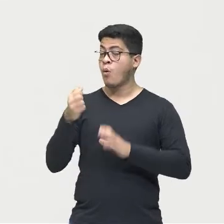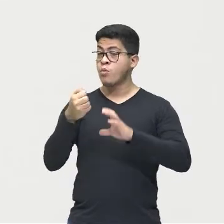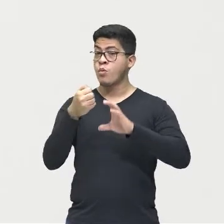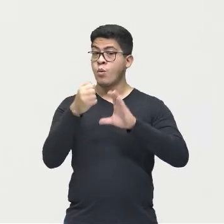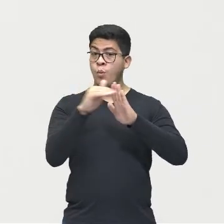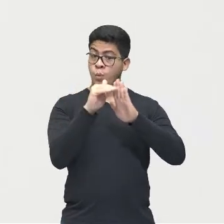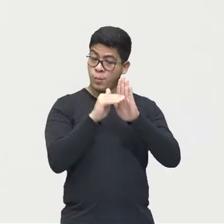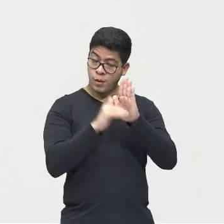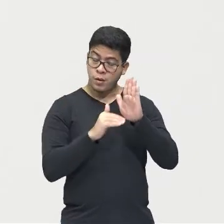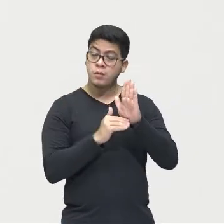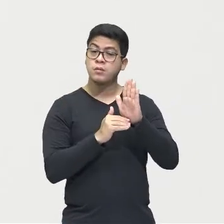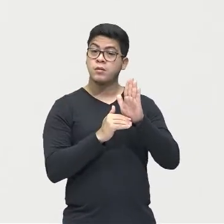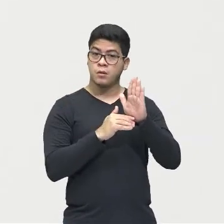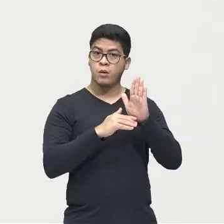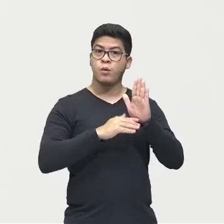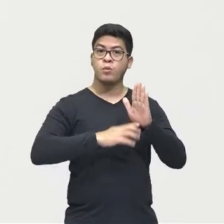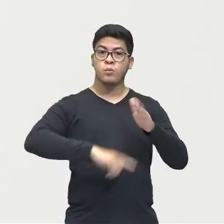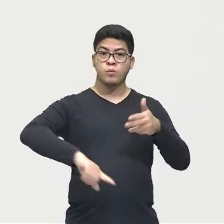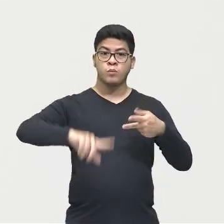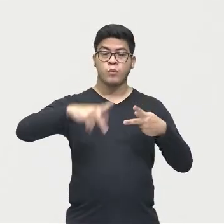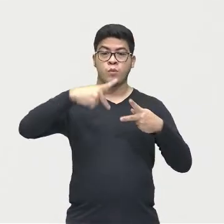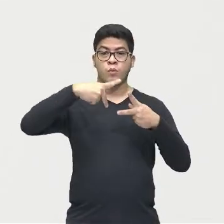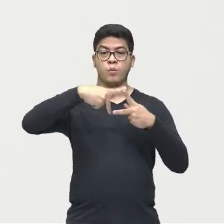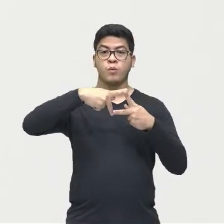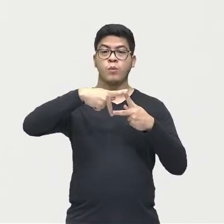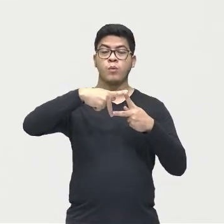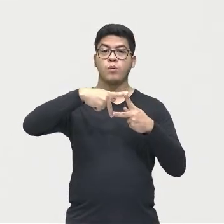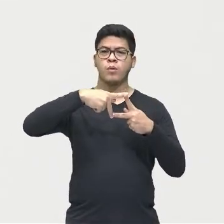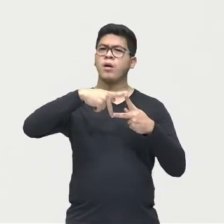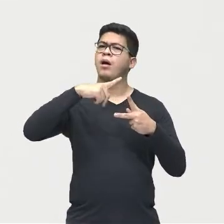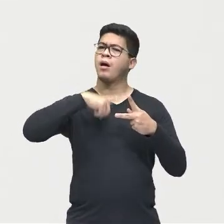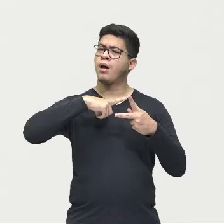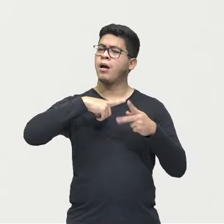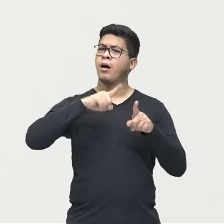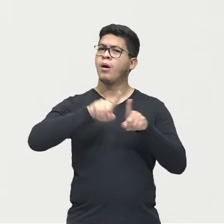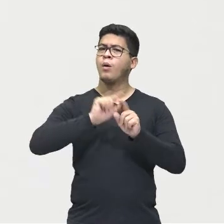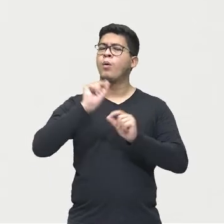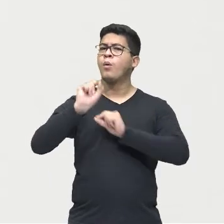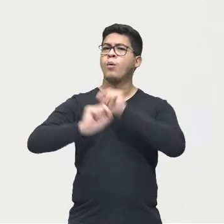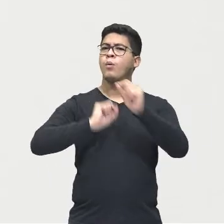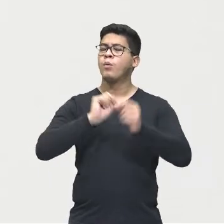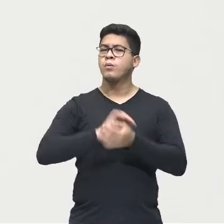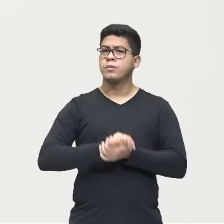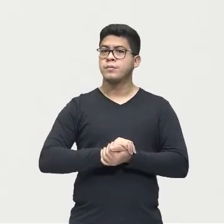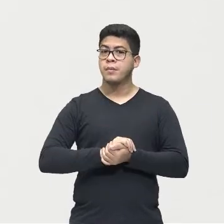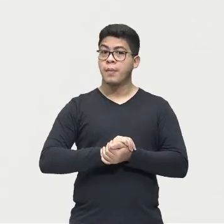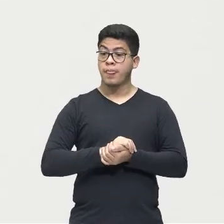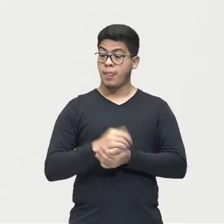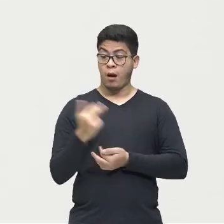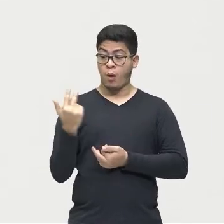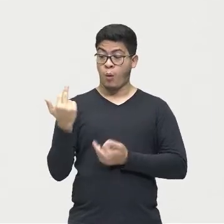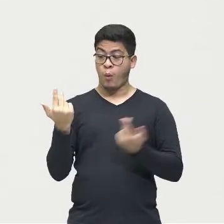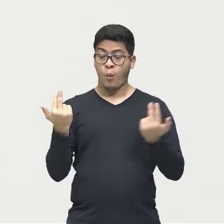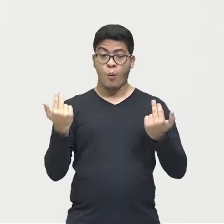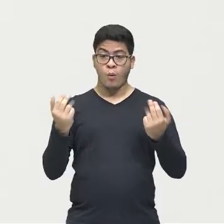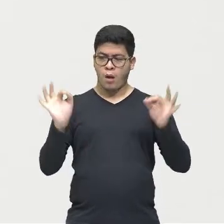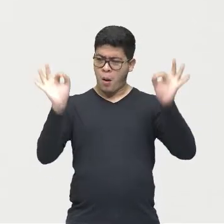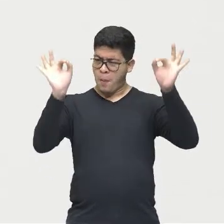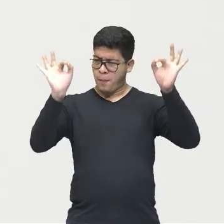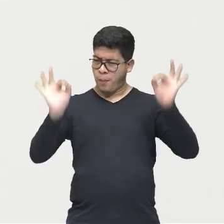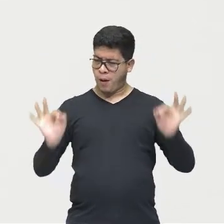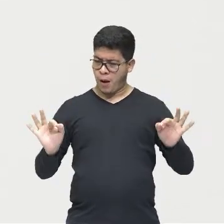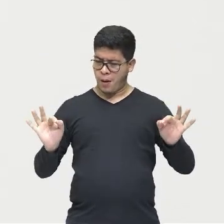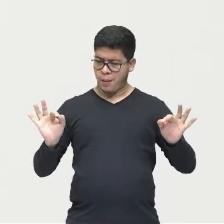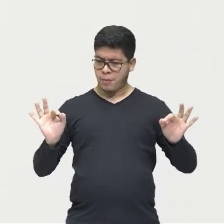Propriedade dos quadrados, né? As diagonais de um quadrado são congruentes, ou seja, possuem a mesma medida. Perpendiculares